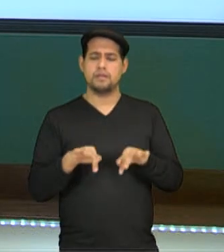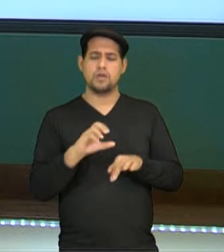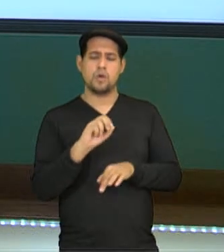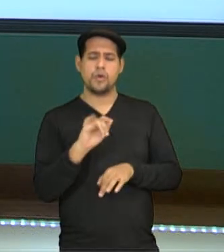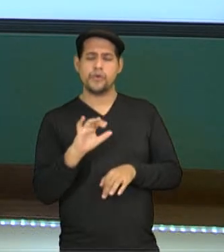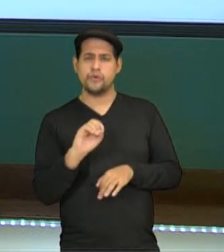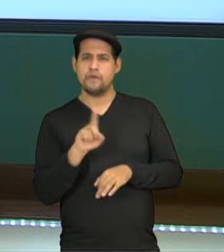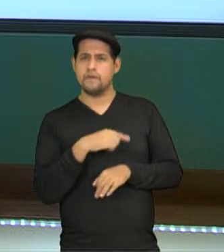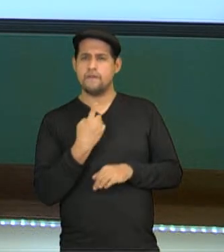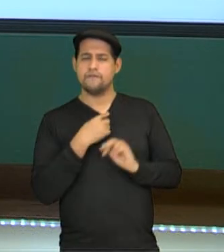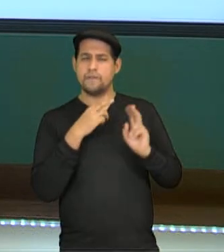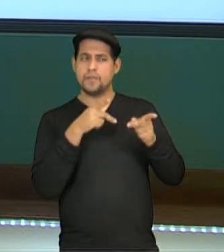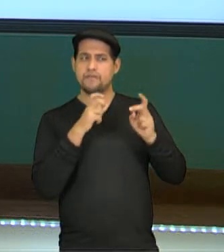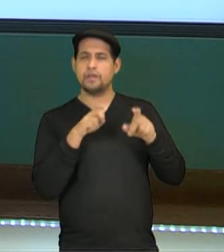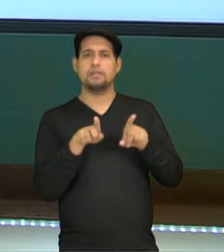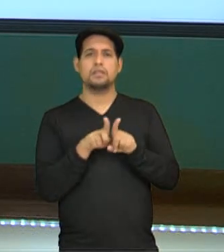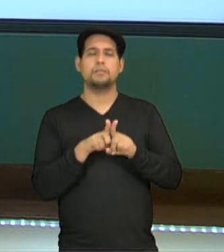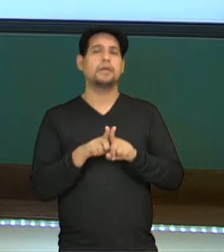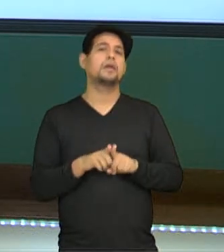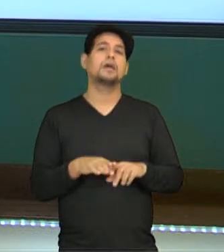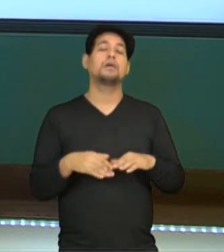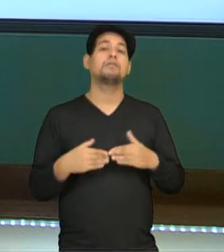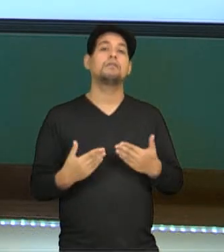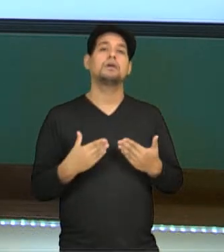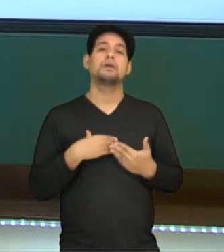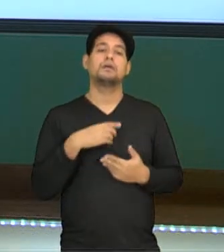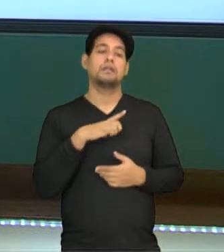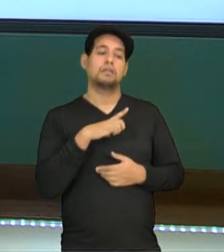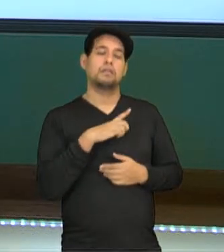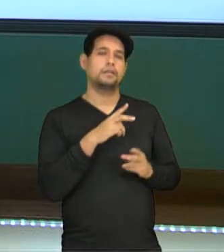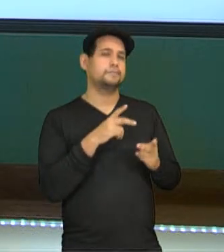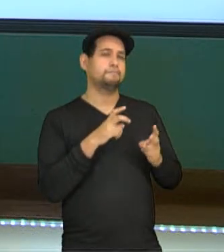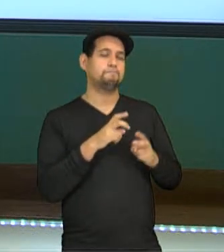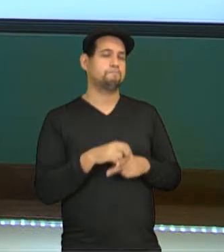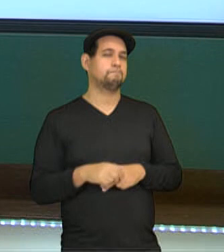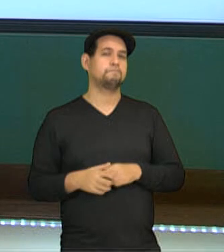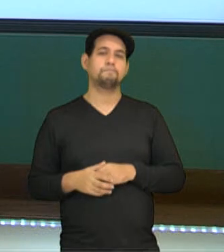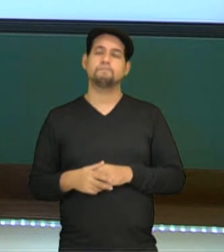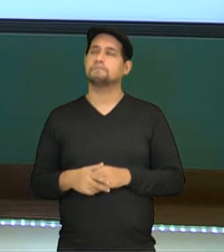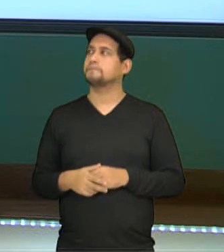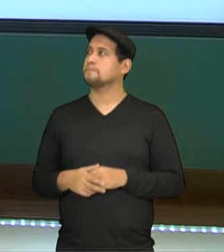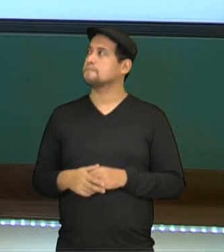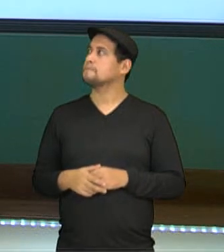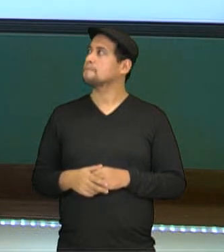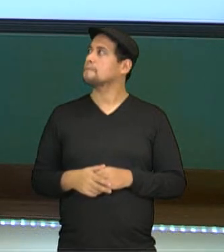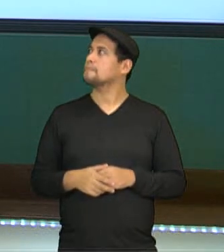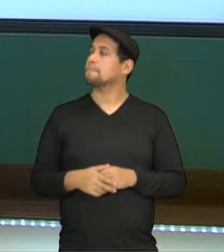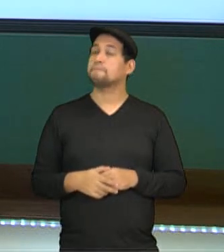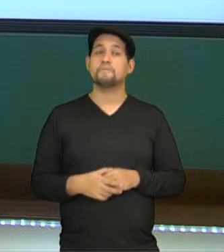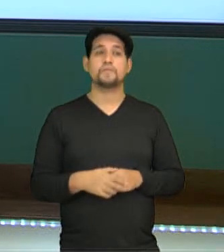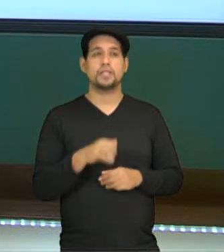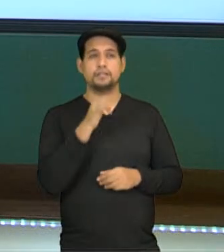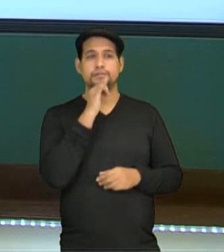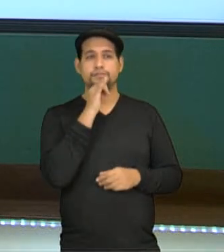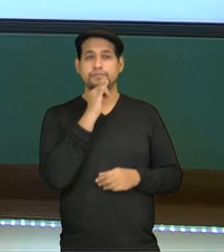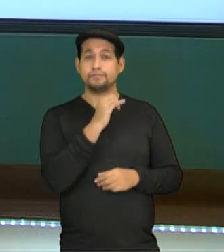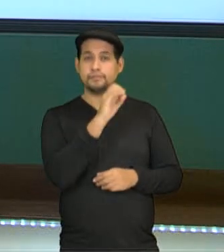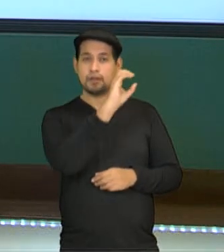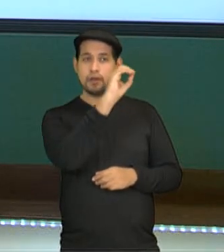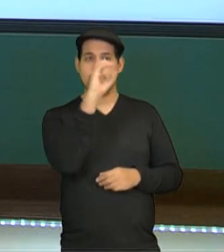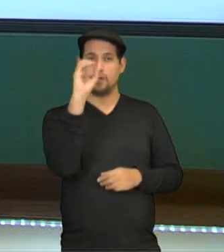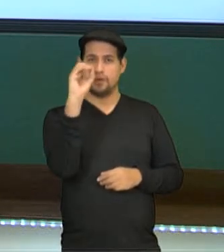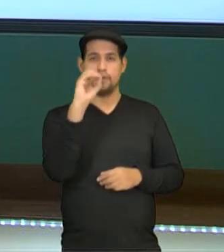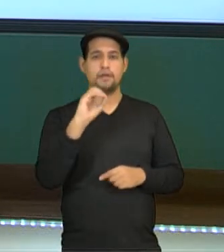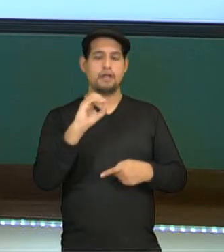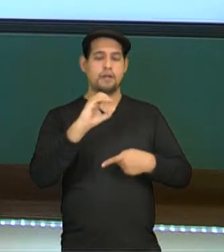Vamos trabalhar, vamos ver este anidrido aqui. Observe, 1, 2 carbonos, 1,